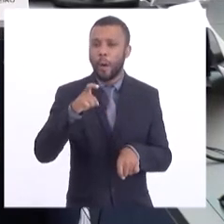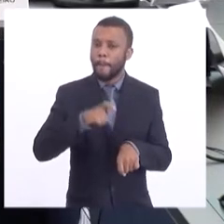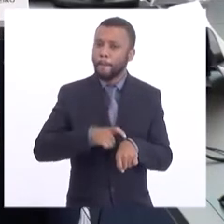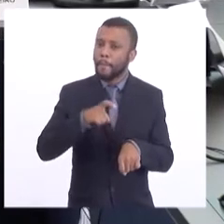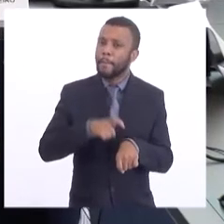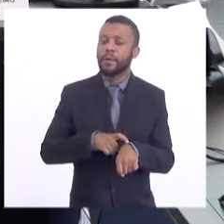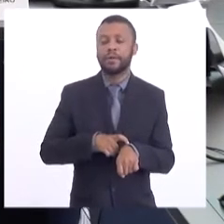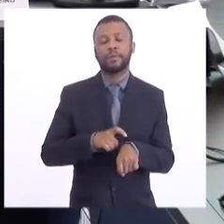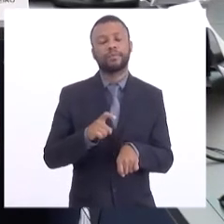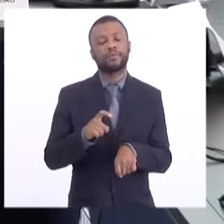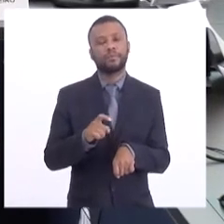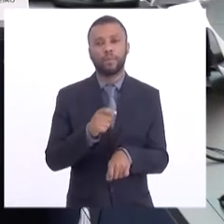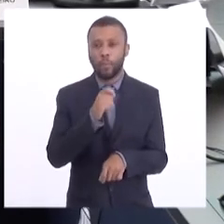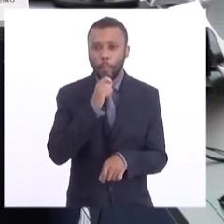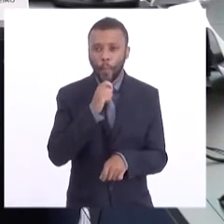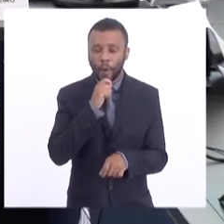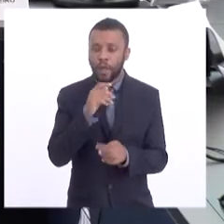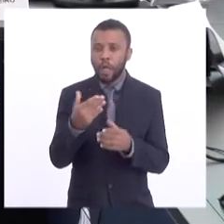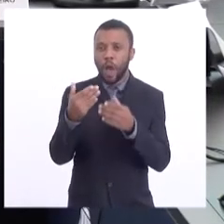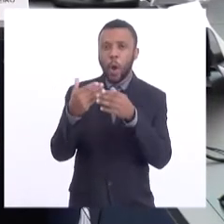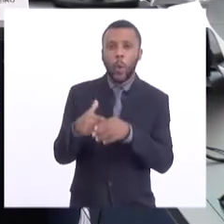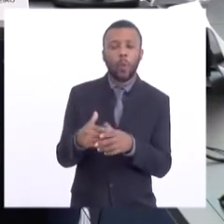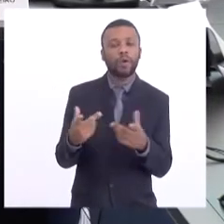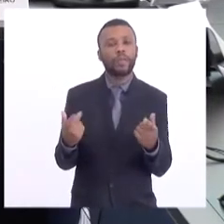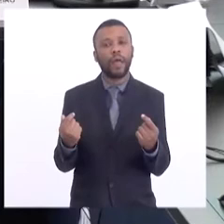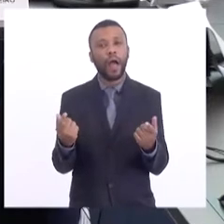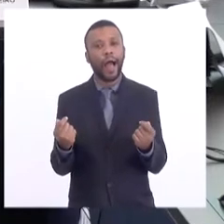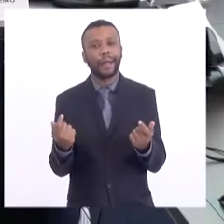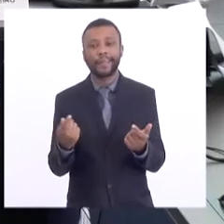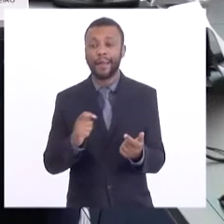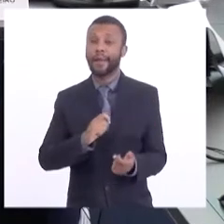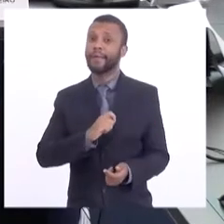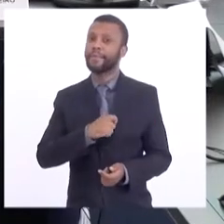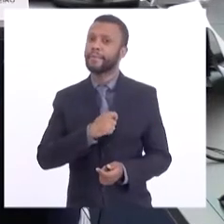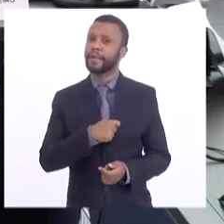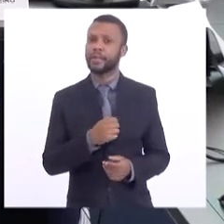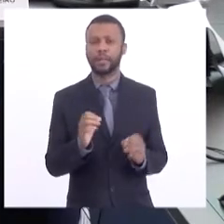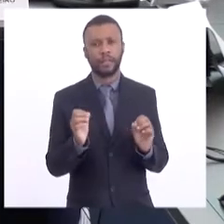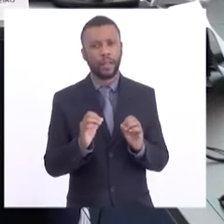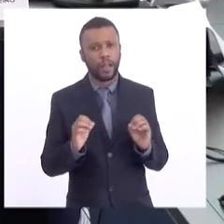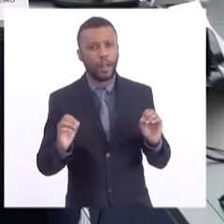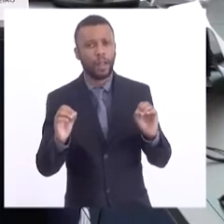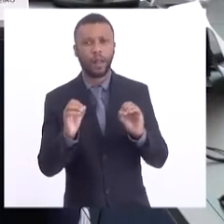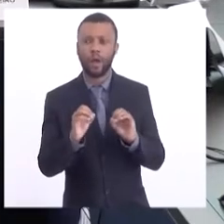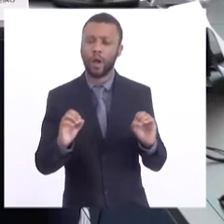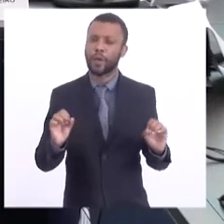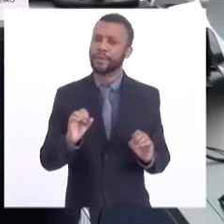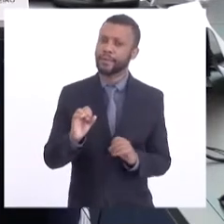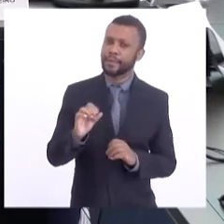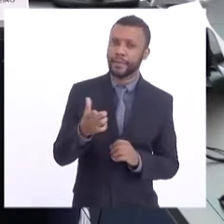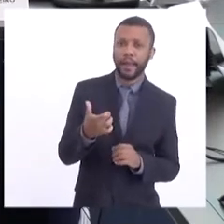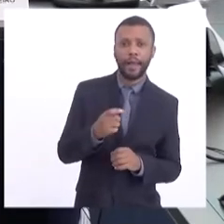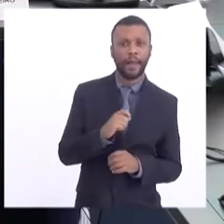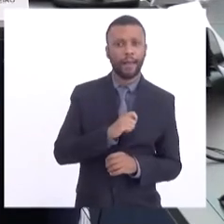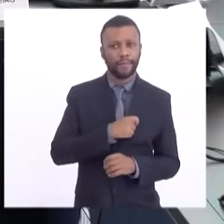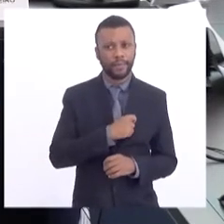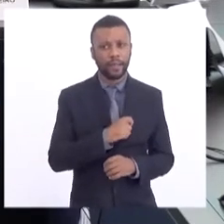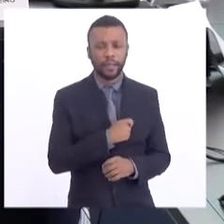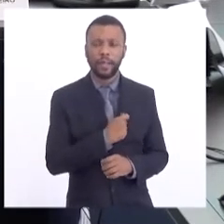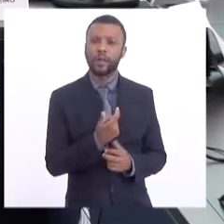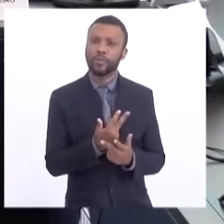momento não faz mais concurso uma conclusão que nem Quem fiscaliza ou se faz fiscalizar vai ficar lá de uma